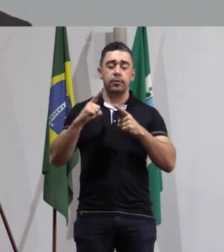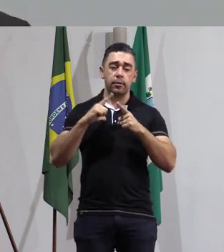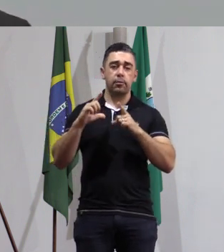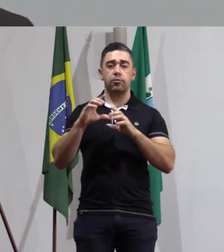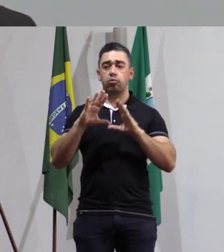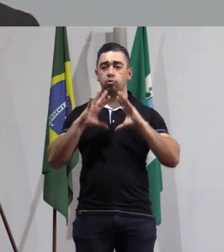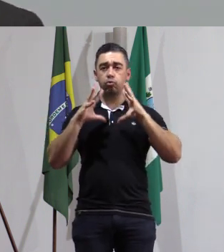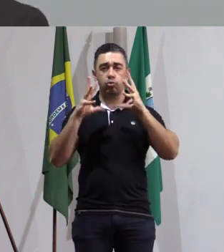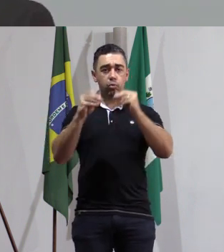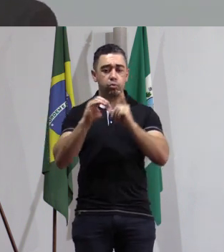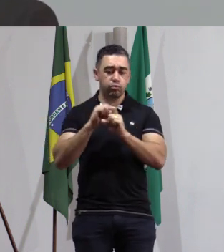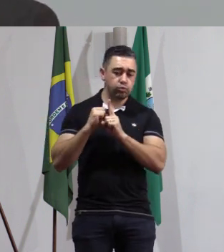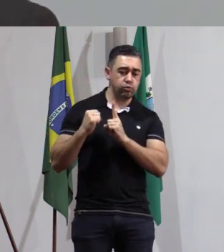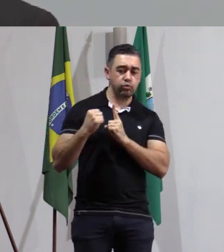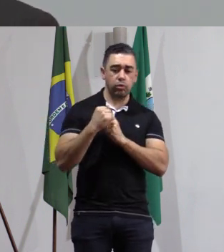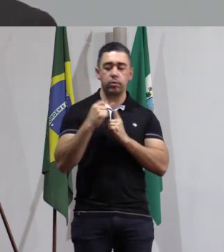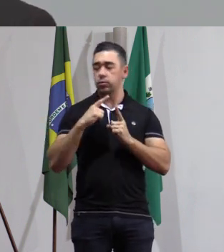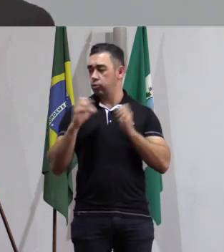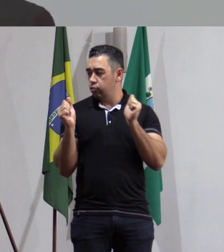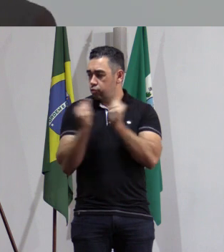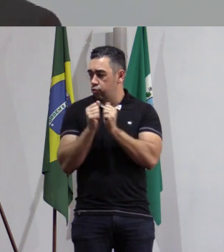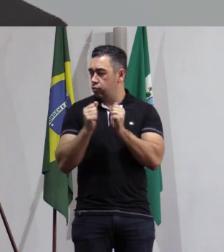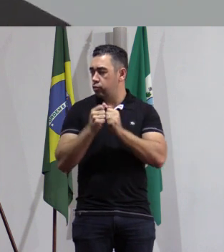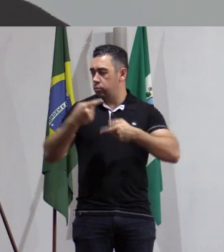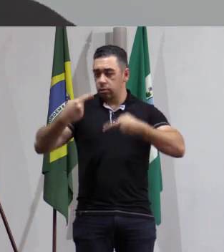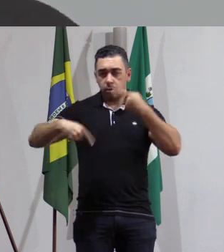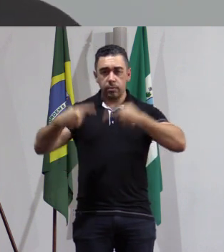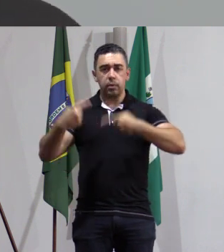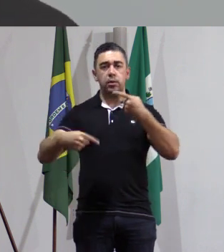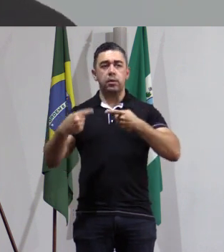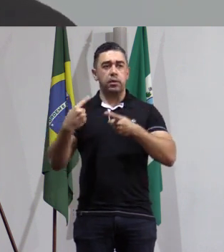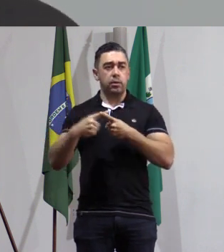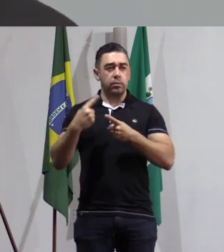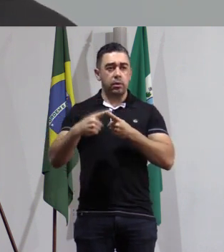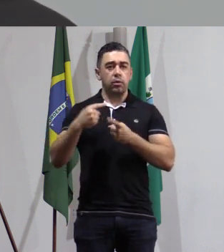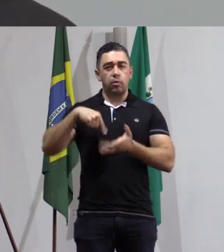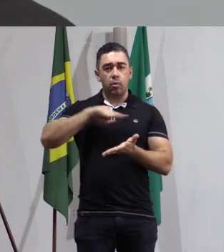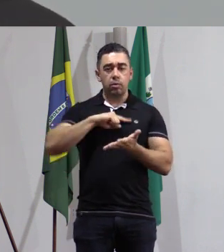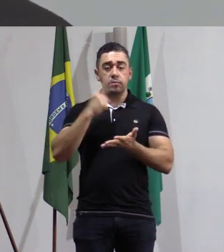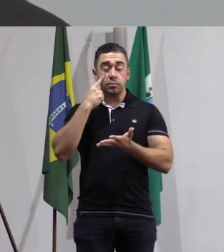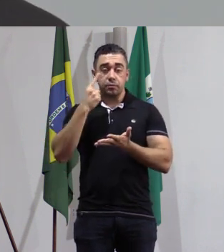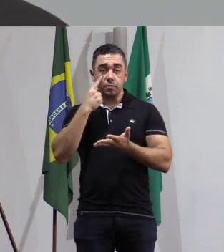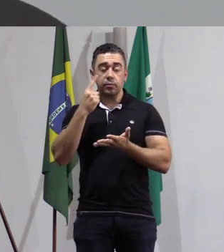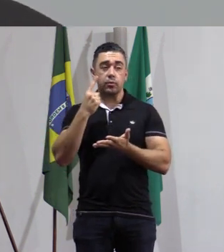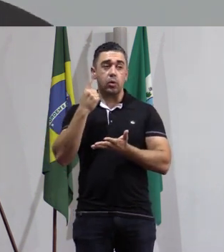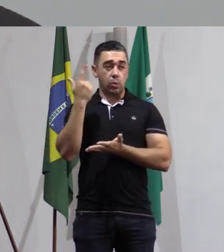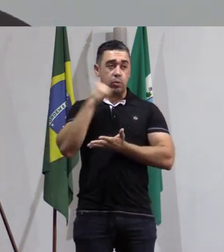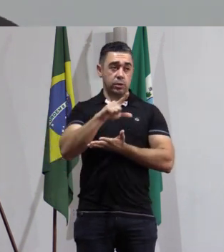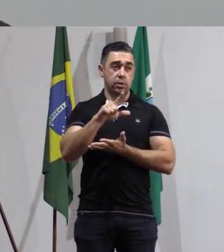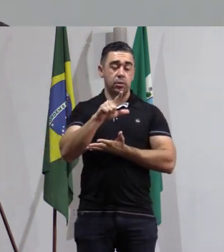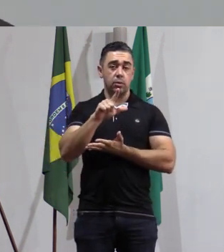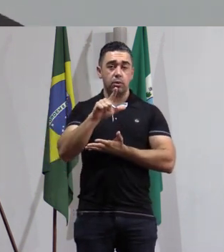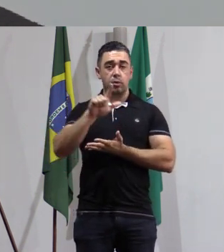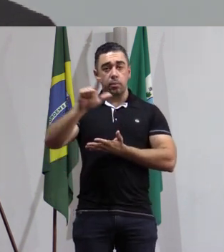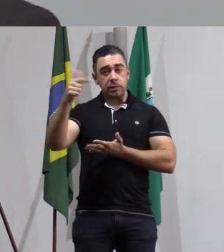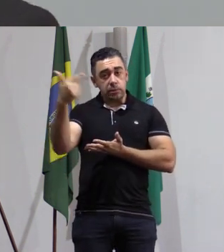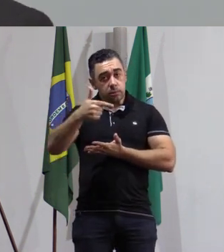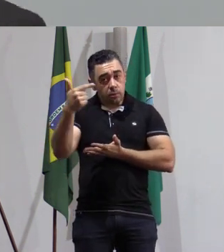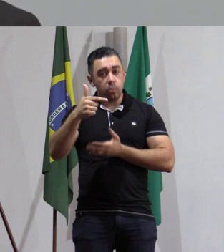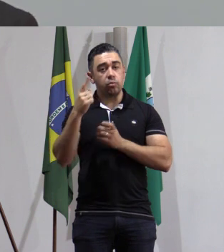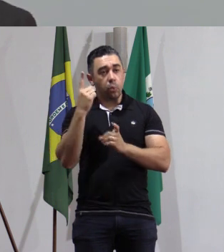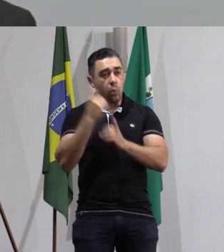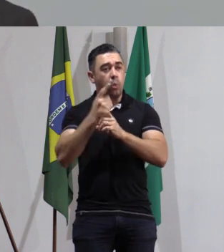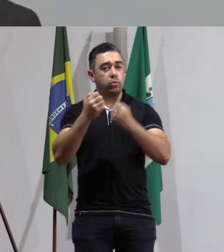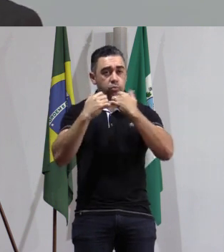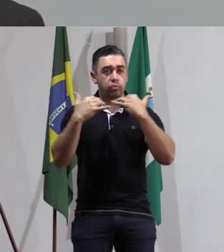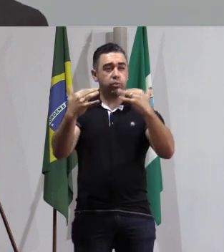nesse debate, para que, e vamos ver se nesse meio do caminho conseguimos fazer ainda um segundo encontro como esse, para que